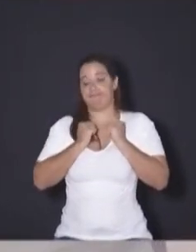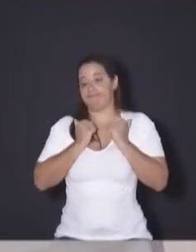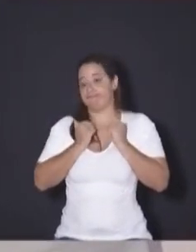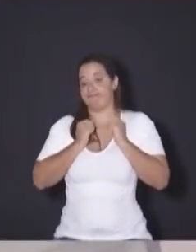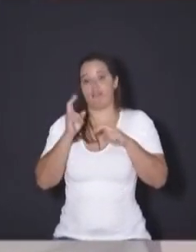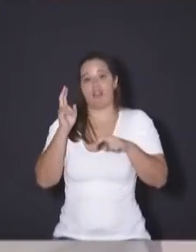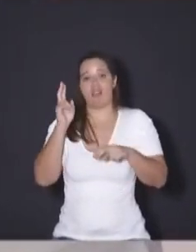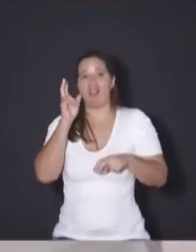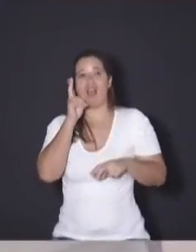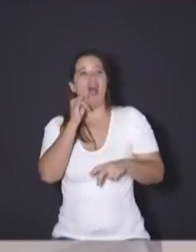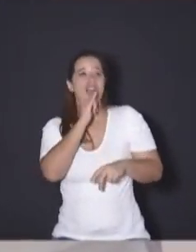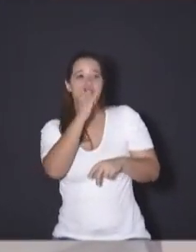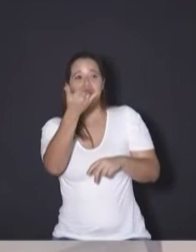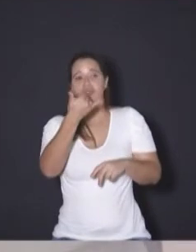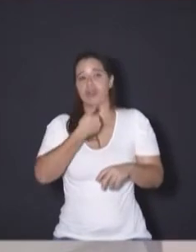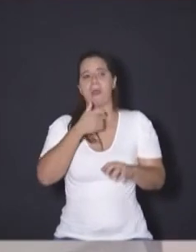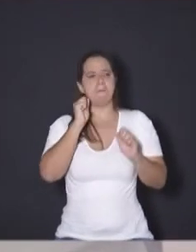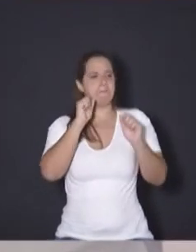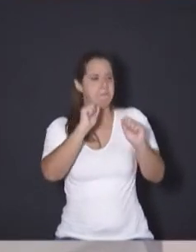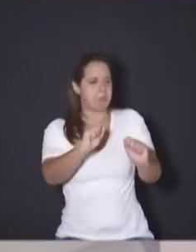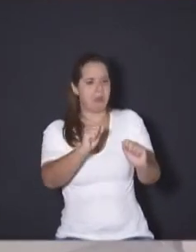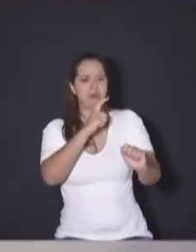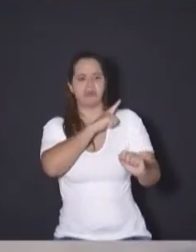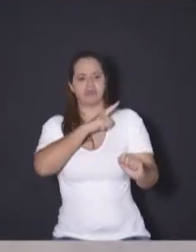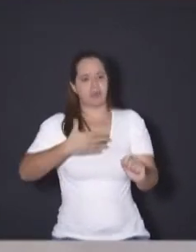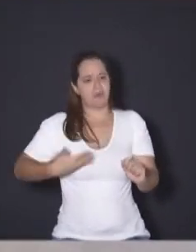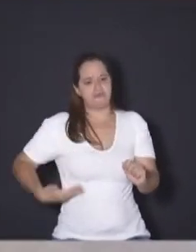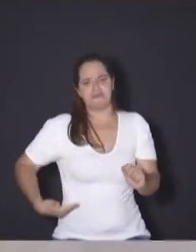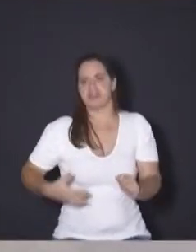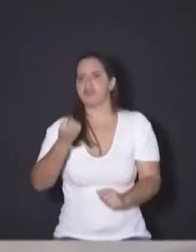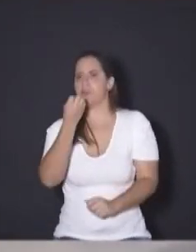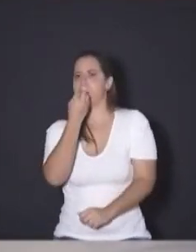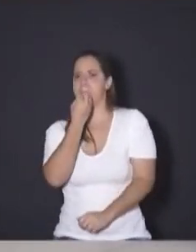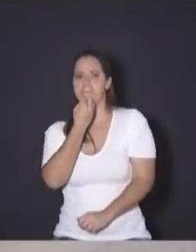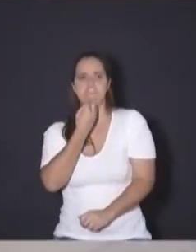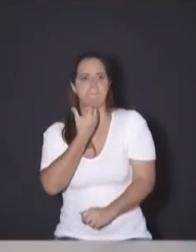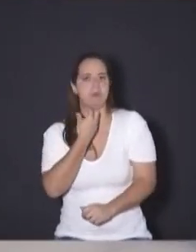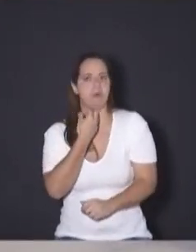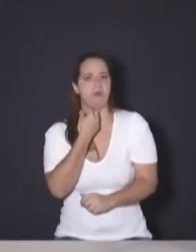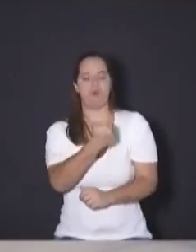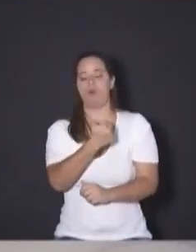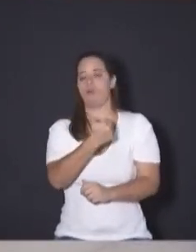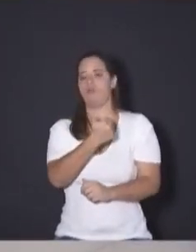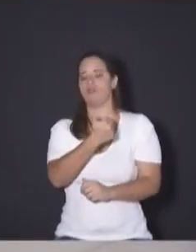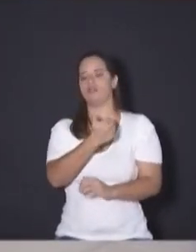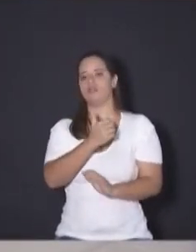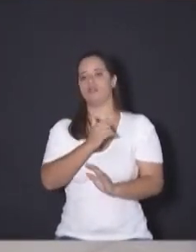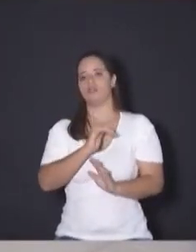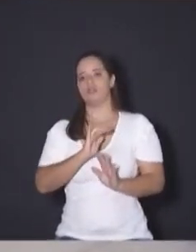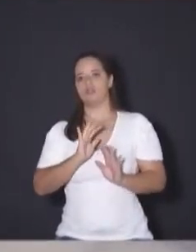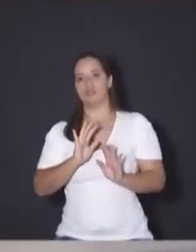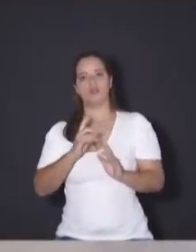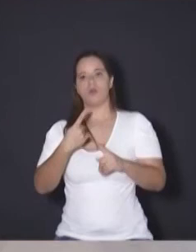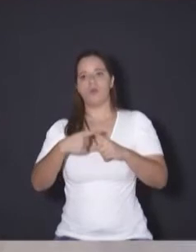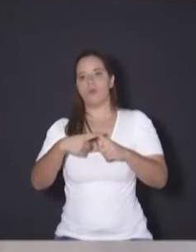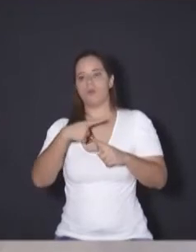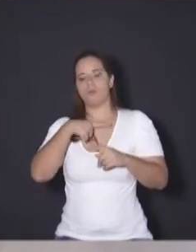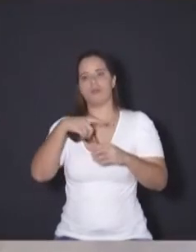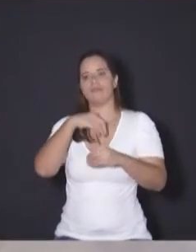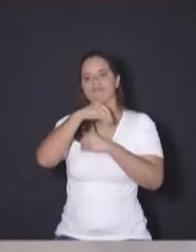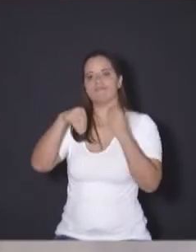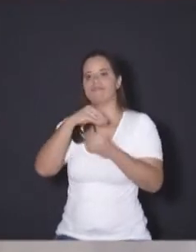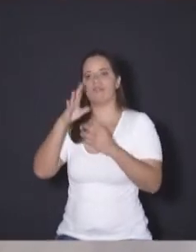dizer senão agora nós temos um governo legal então por que não se mexe e